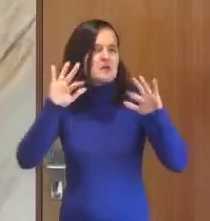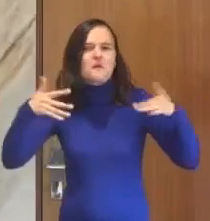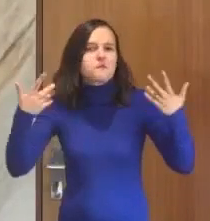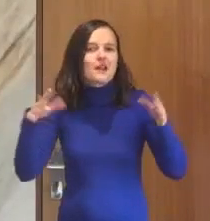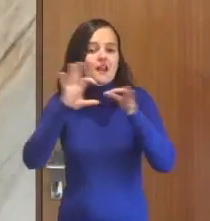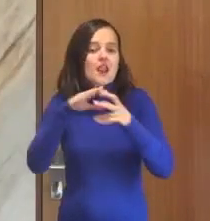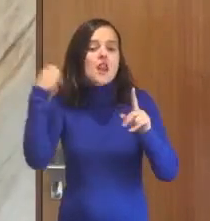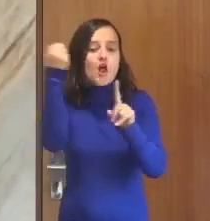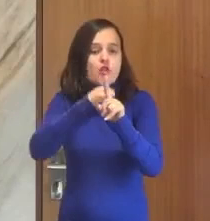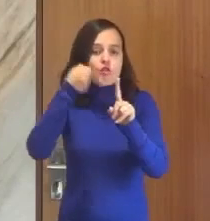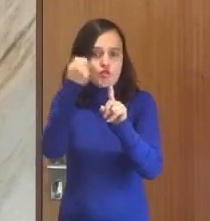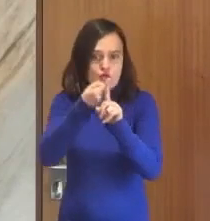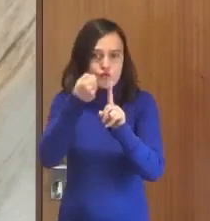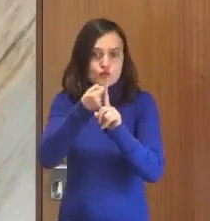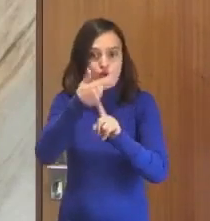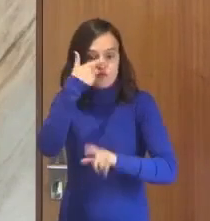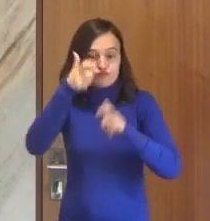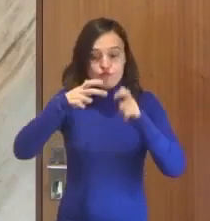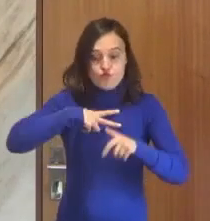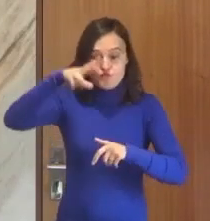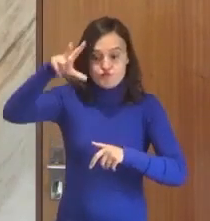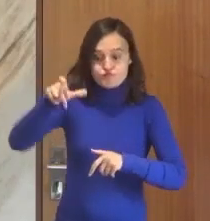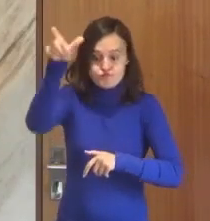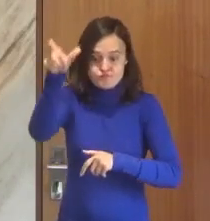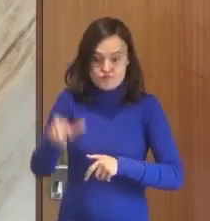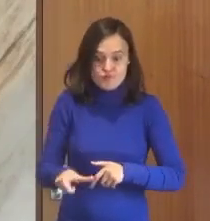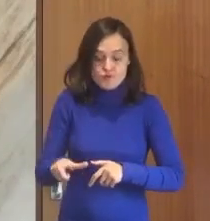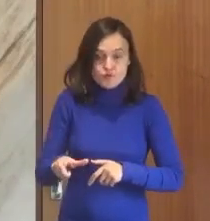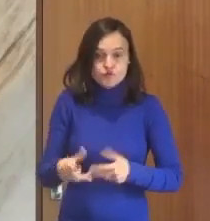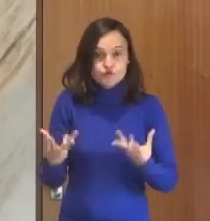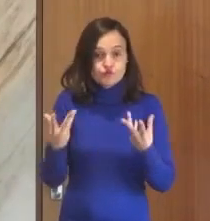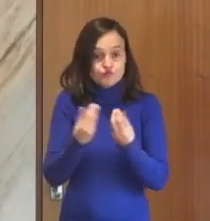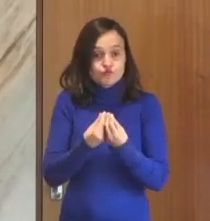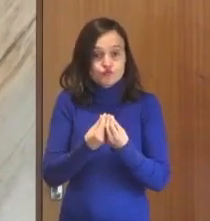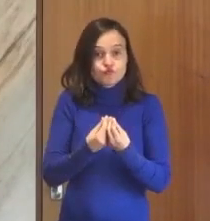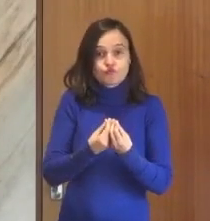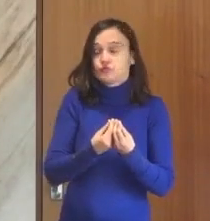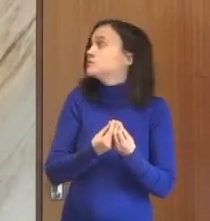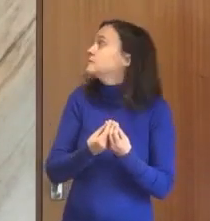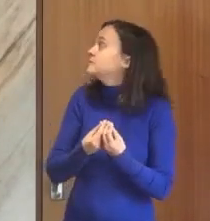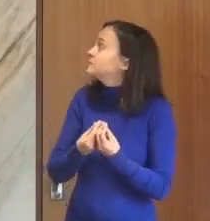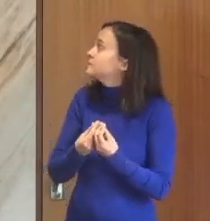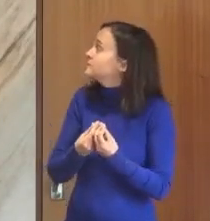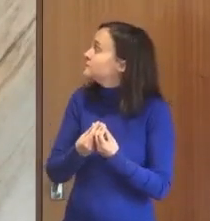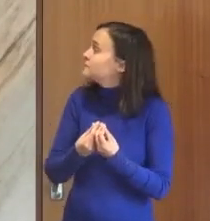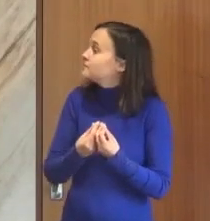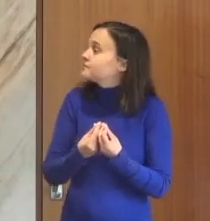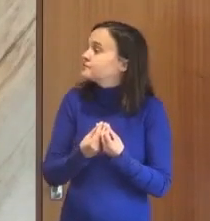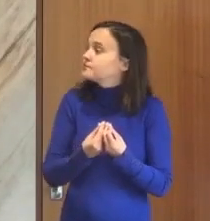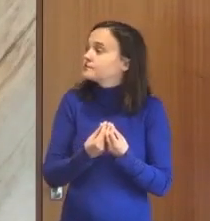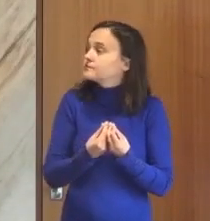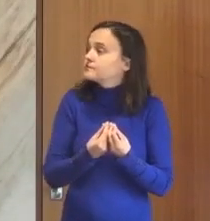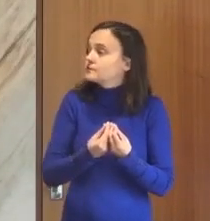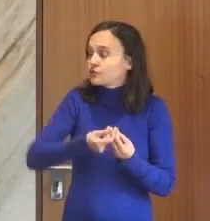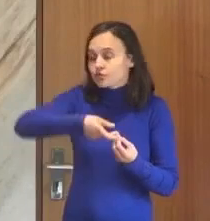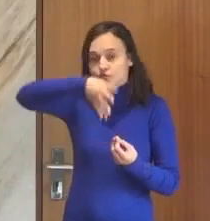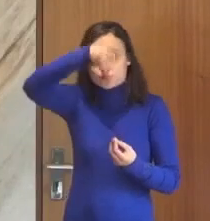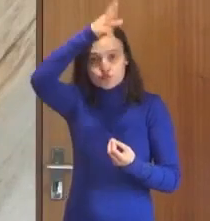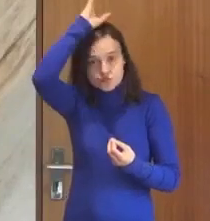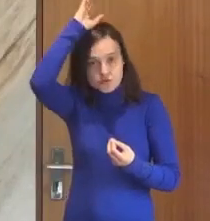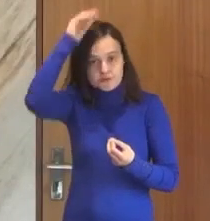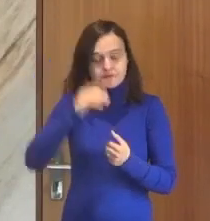os romanos, que pretendiam subjugá-los, e é uma clara